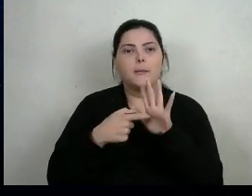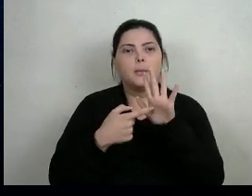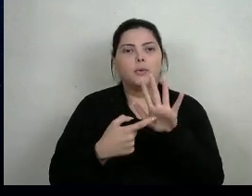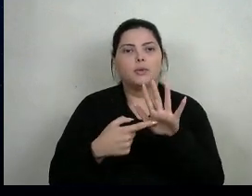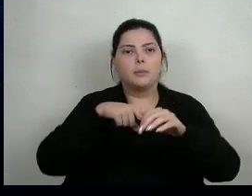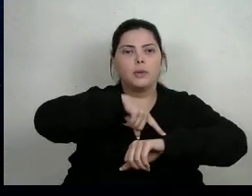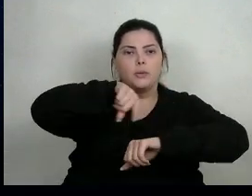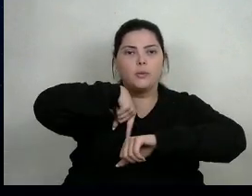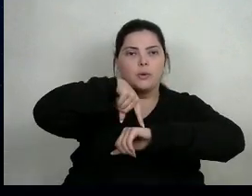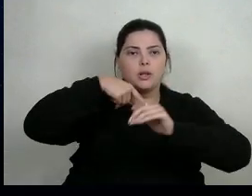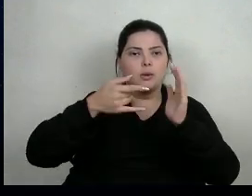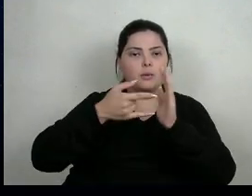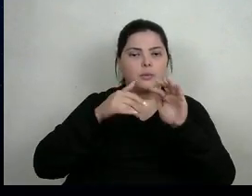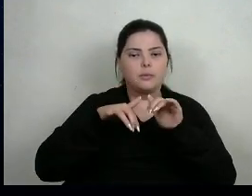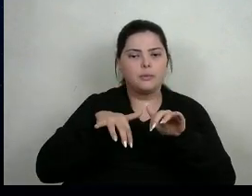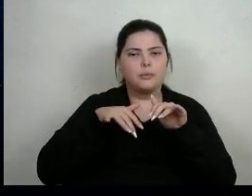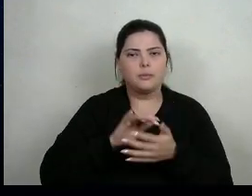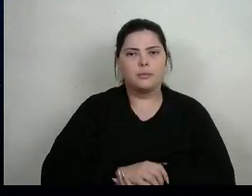de desenvolvimento